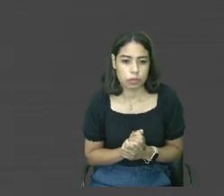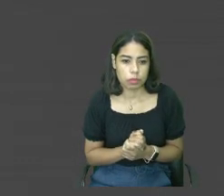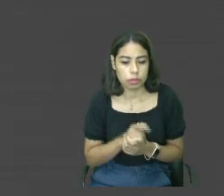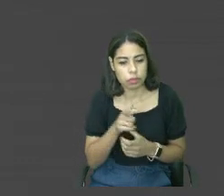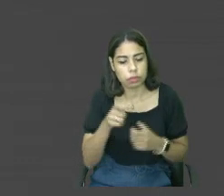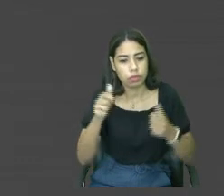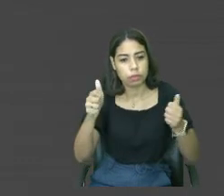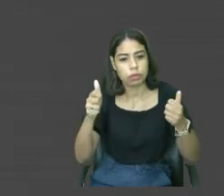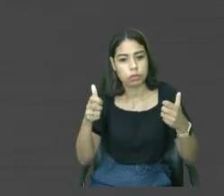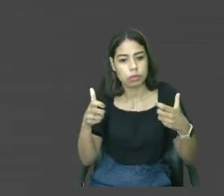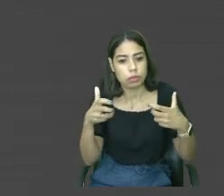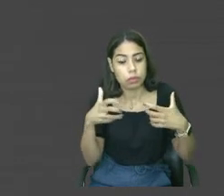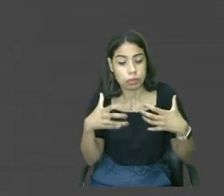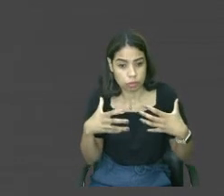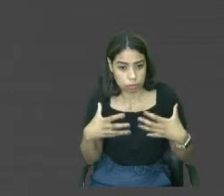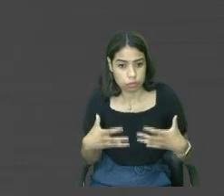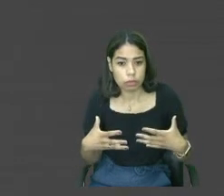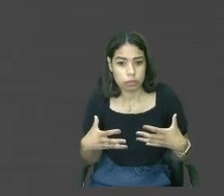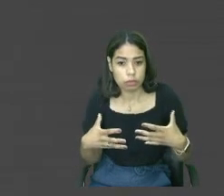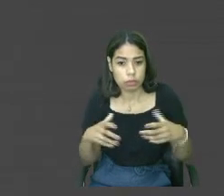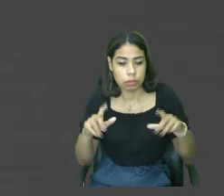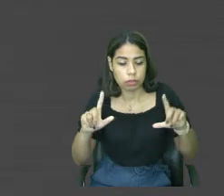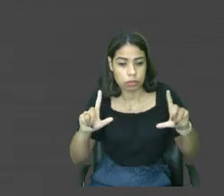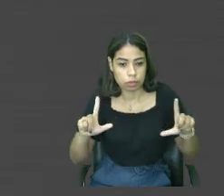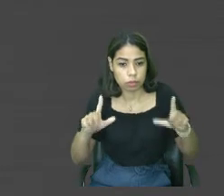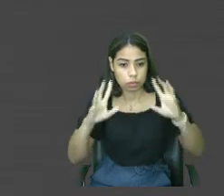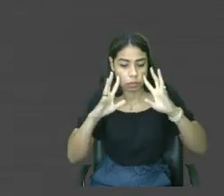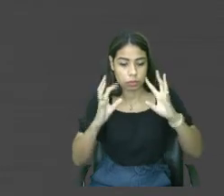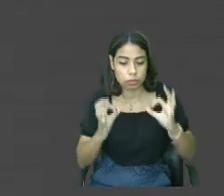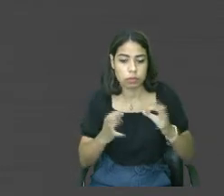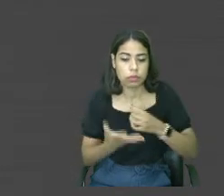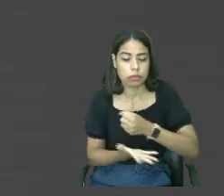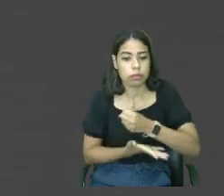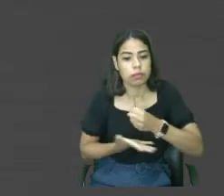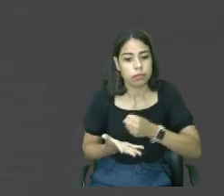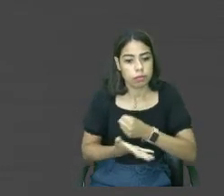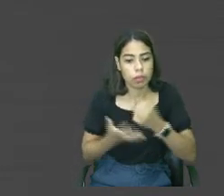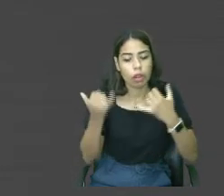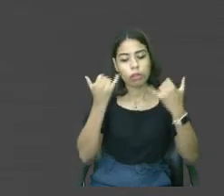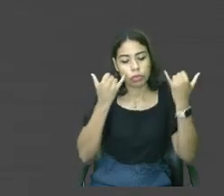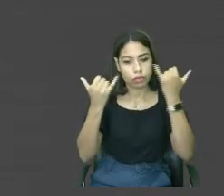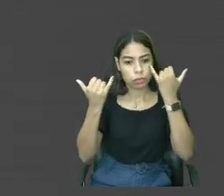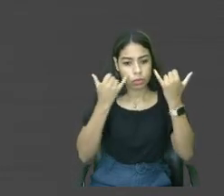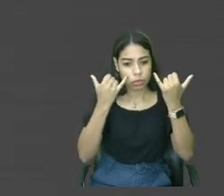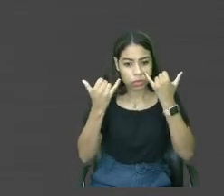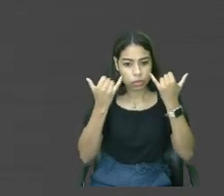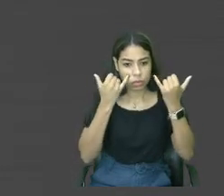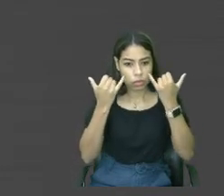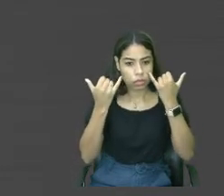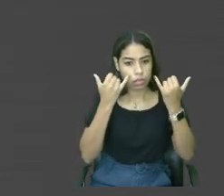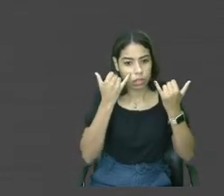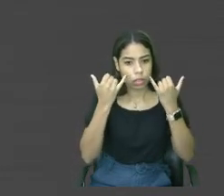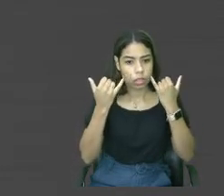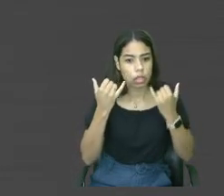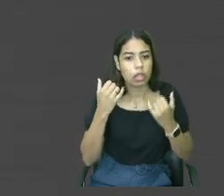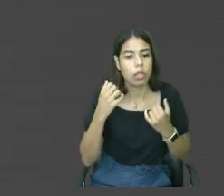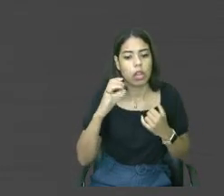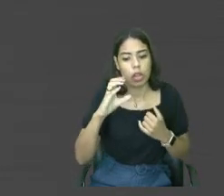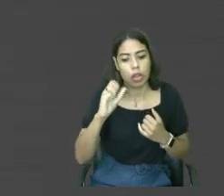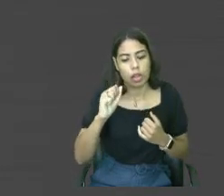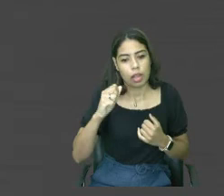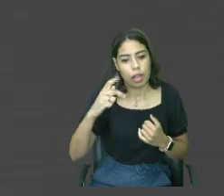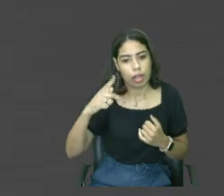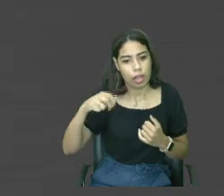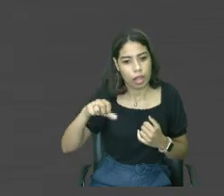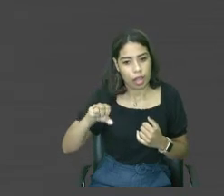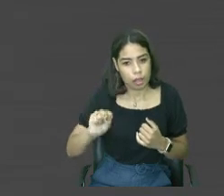Aqui, nessa tela, ainda na atenção básica, são as informações dos 3 CAPs, o CAPS Vida, o CAPS I e